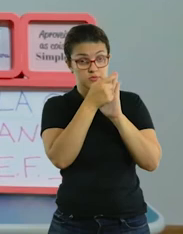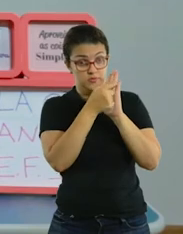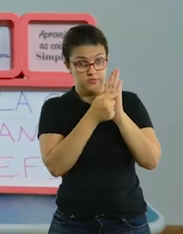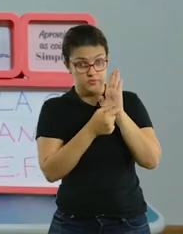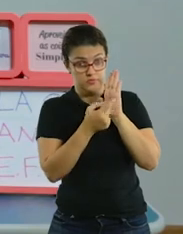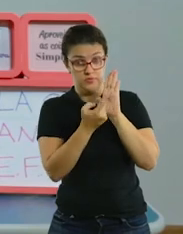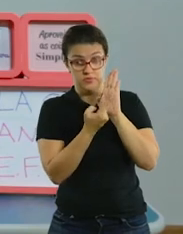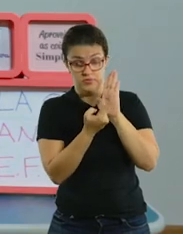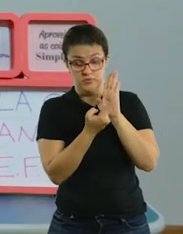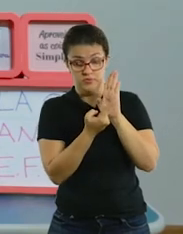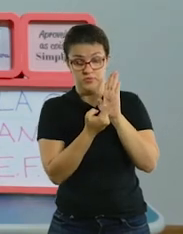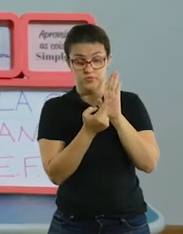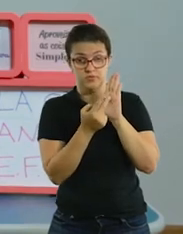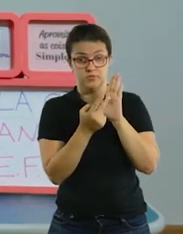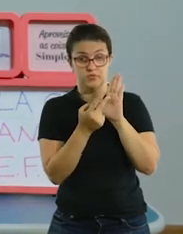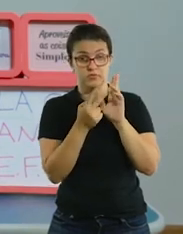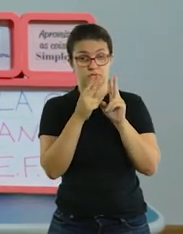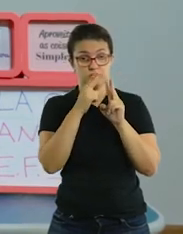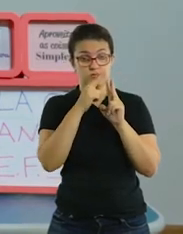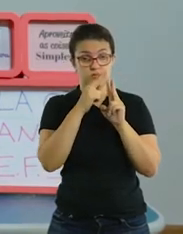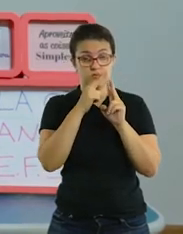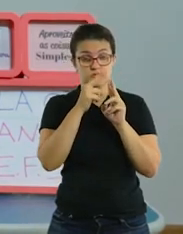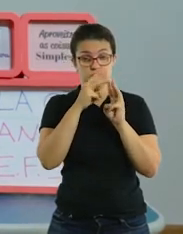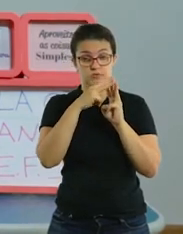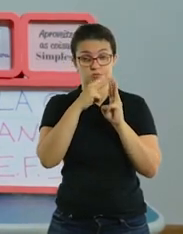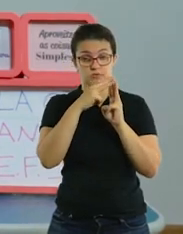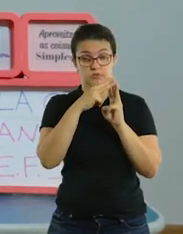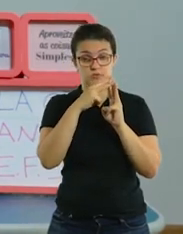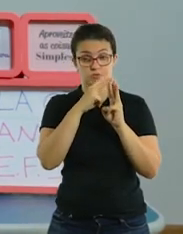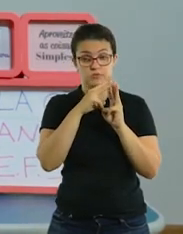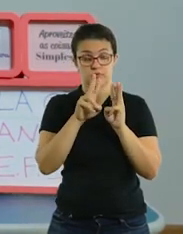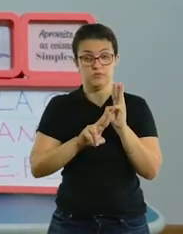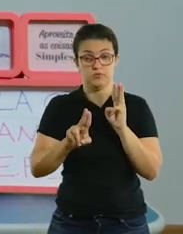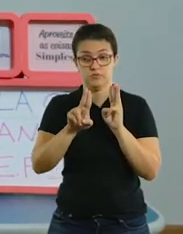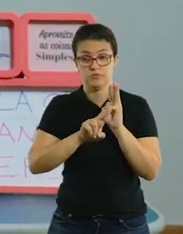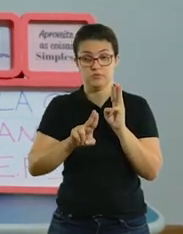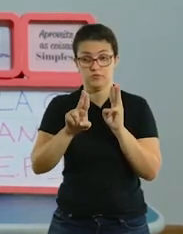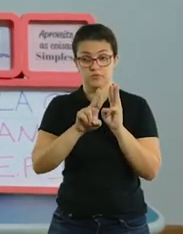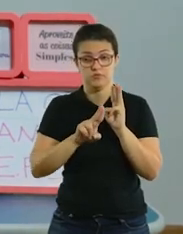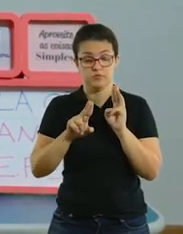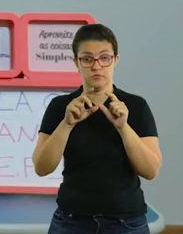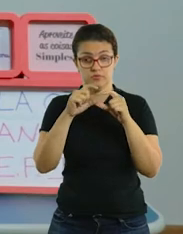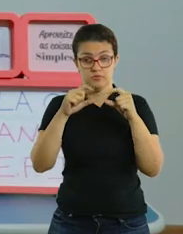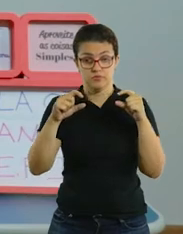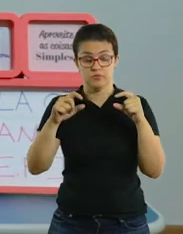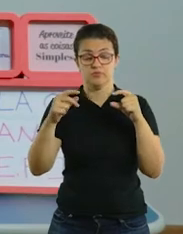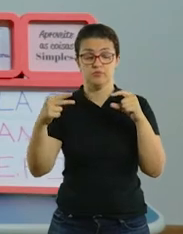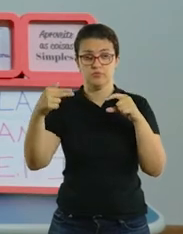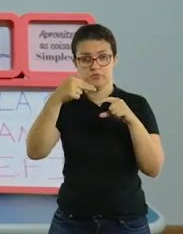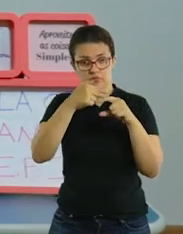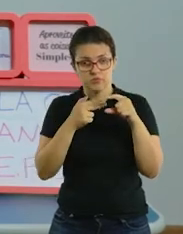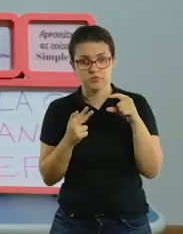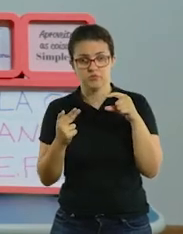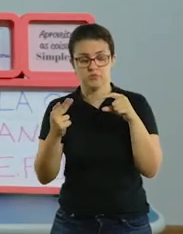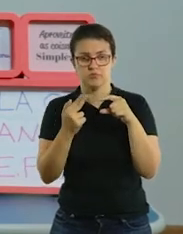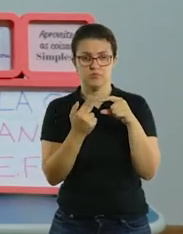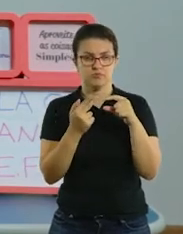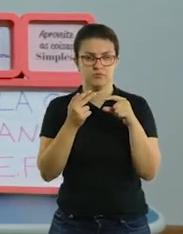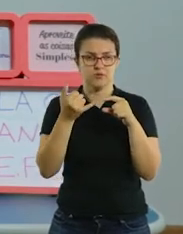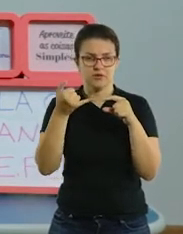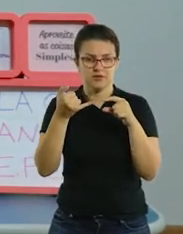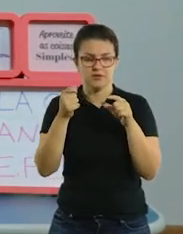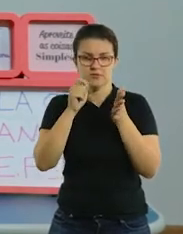Depois eu confeccionei as fichas das centenas. Nas fichas das centenas eu utilizei papel cartão que eu tinha.